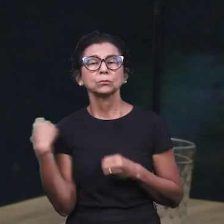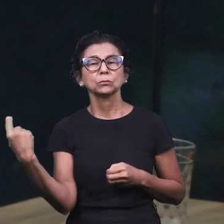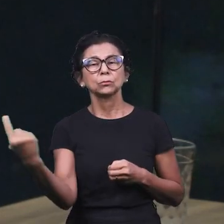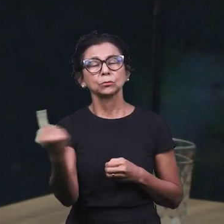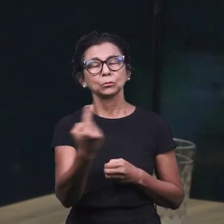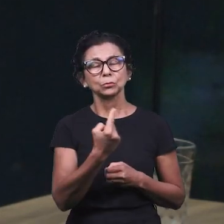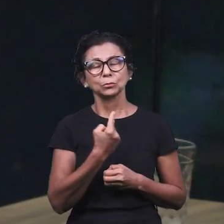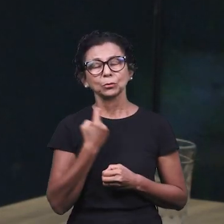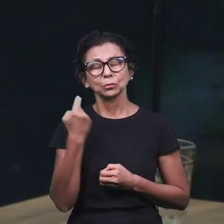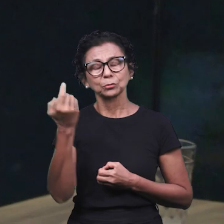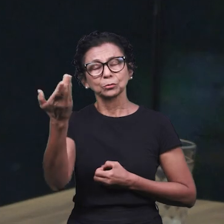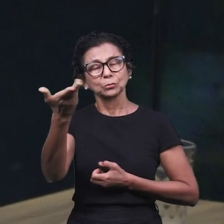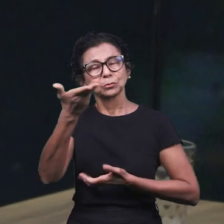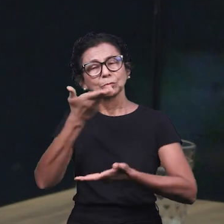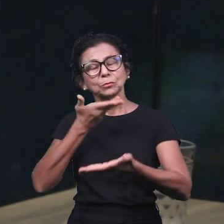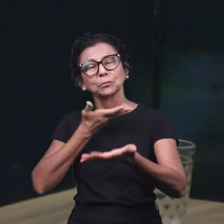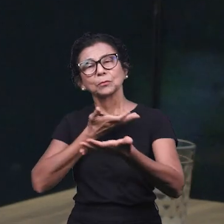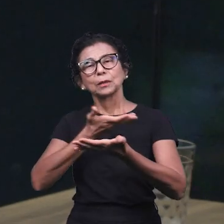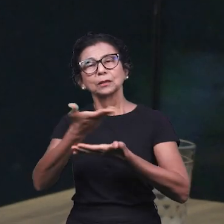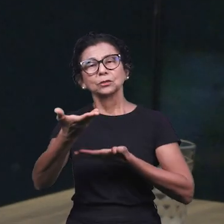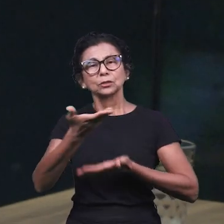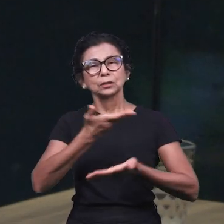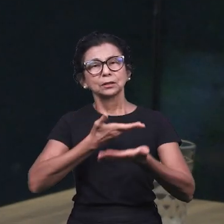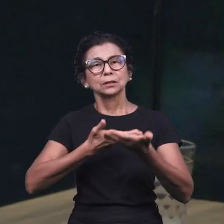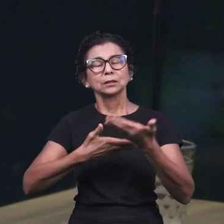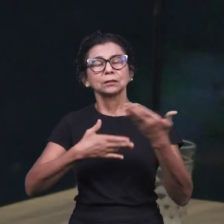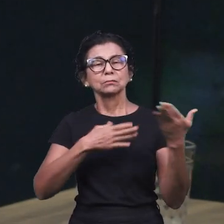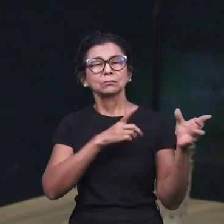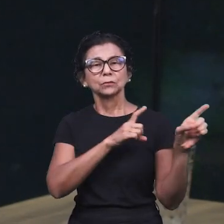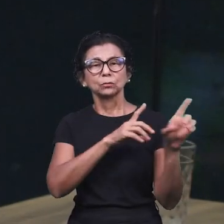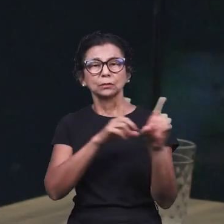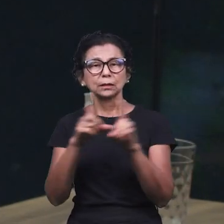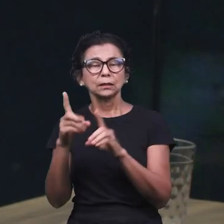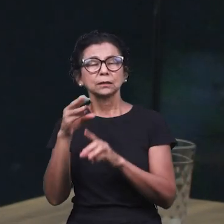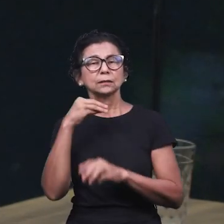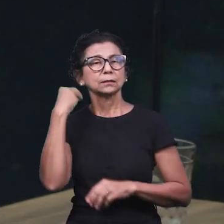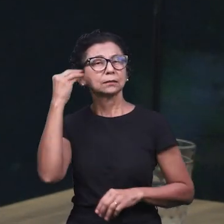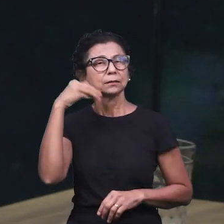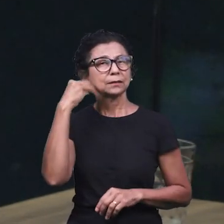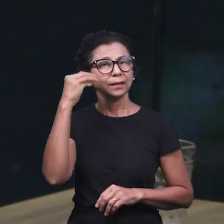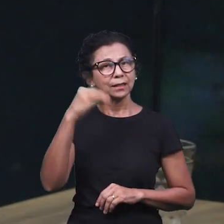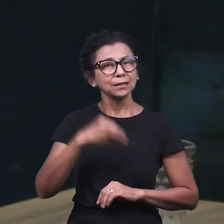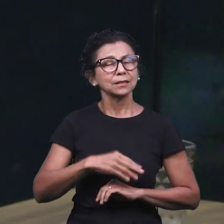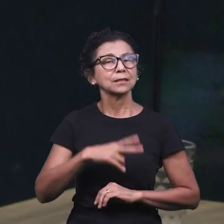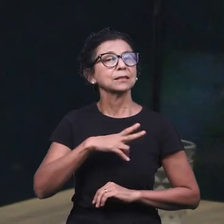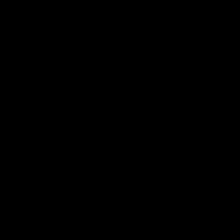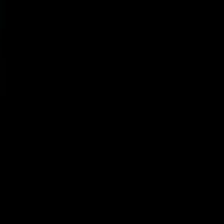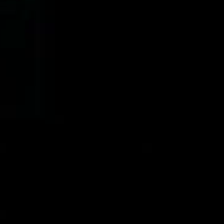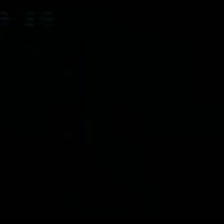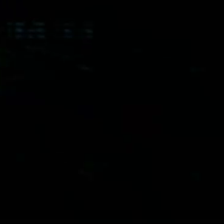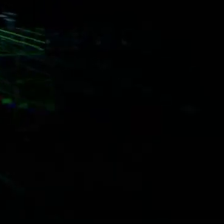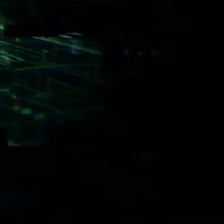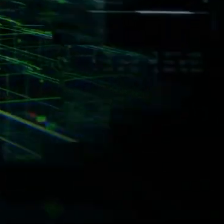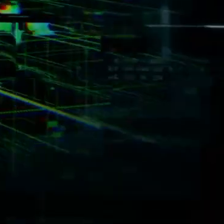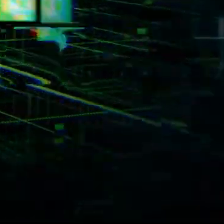Amém? Muito bom. Estamos encerrando aqui esse primeiro episódio. A paz do Senhor a todos.